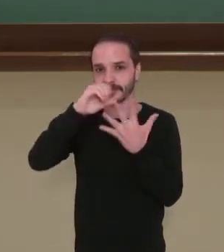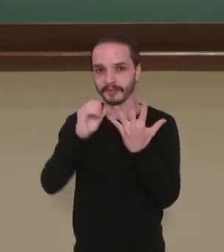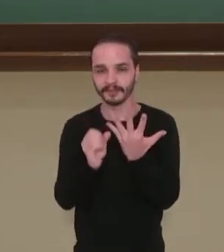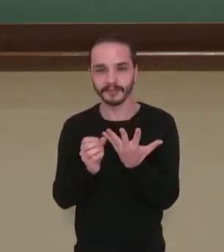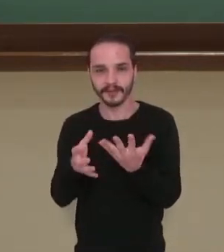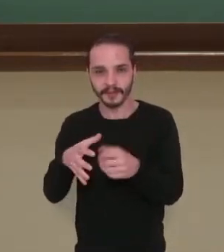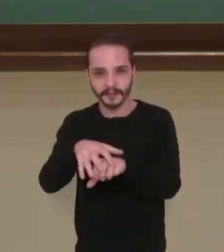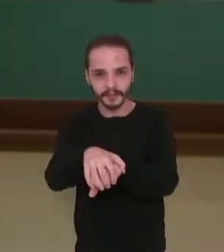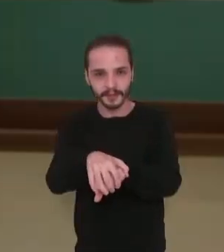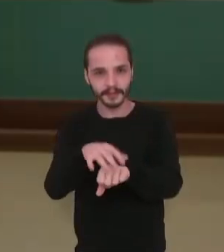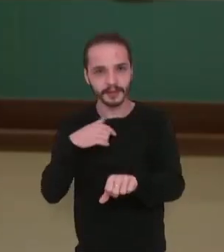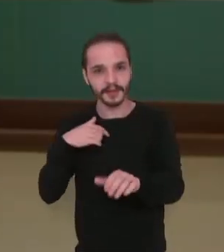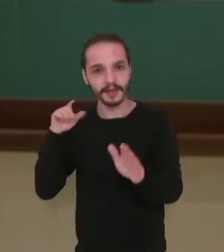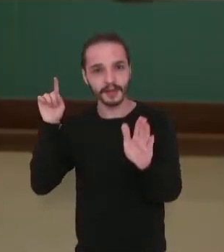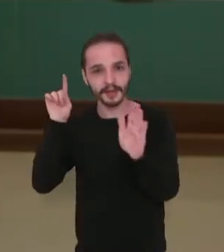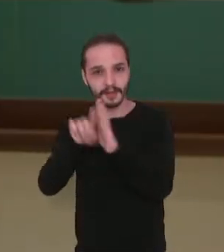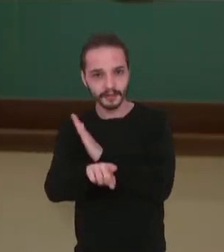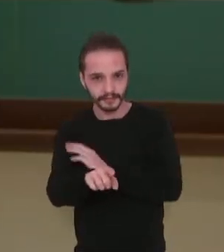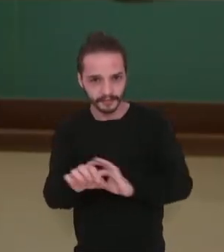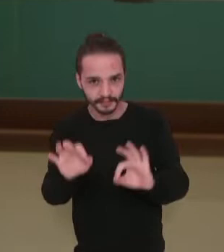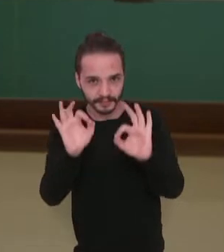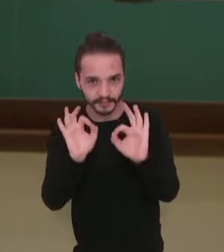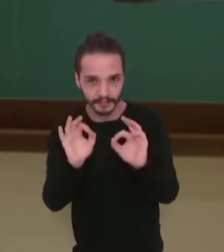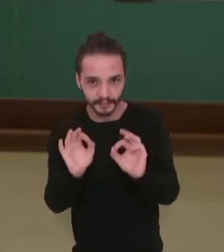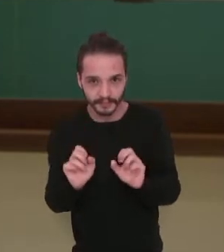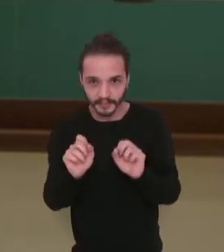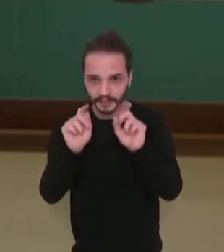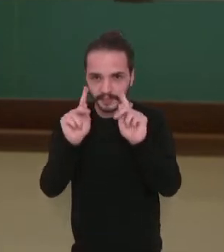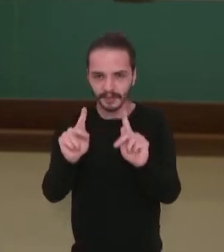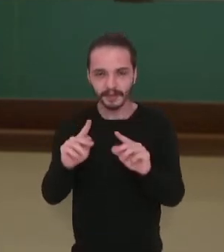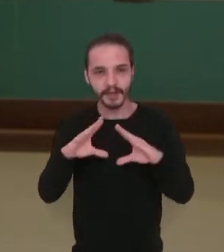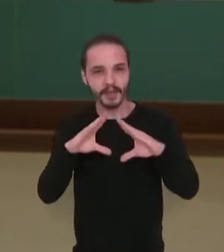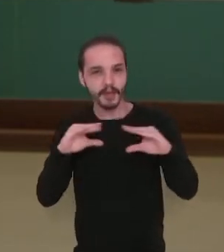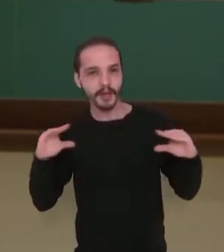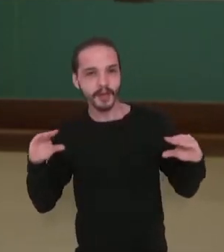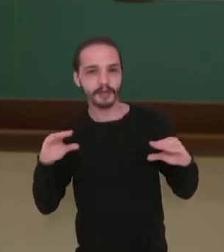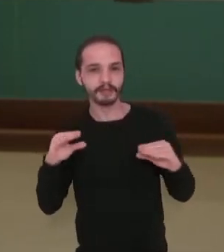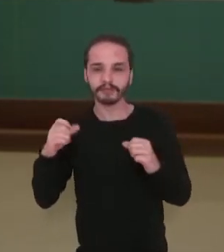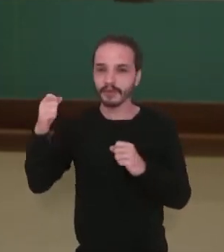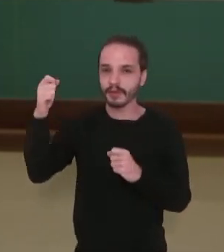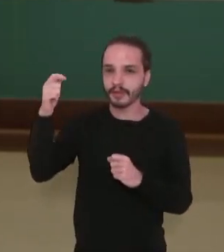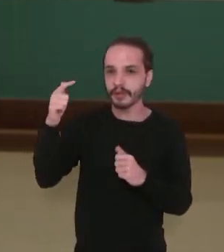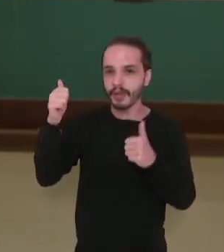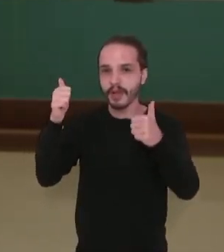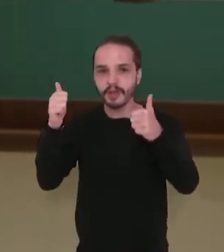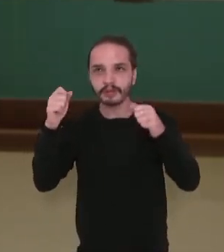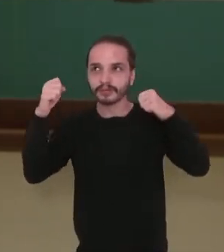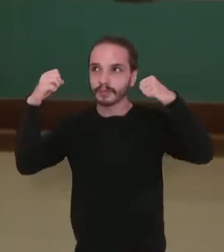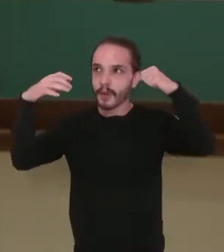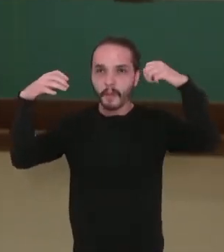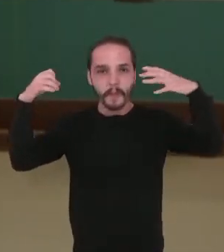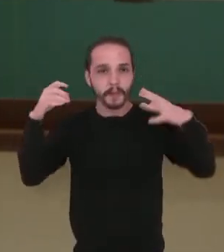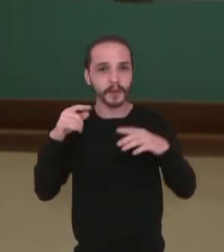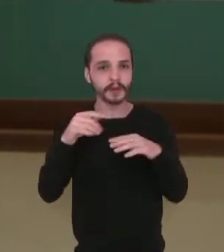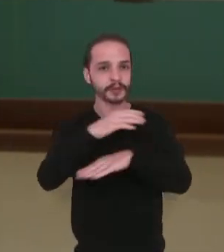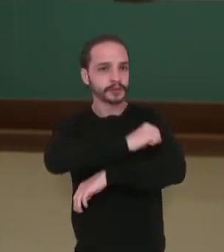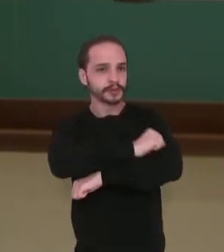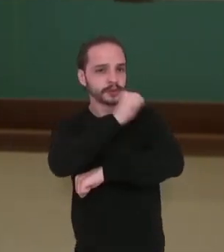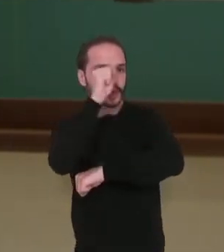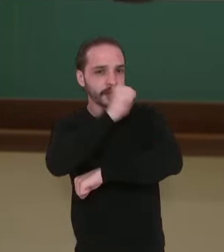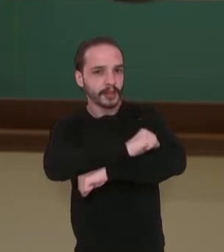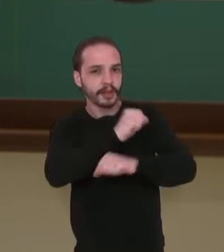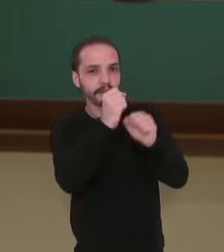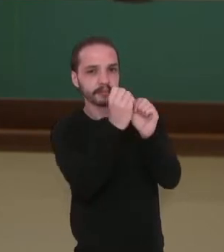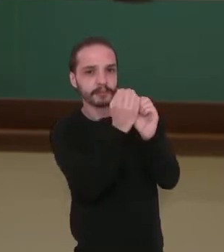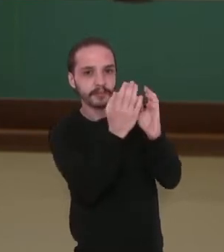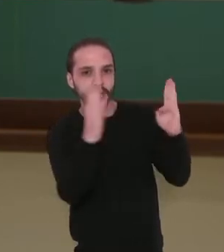perguntar para você, tá tudo ok aí? Está confortável? Luminosidade? As janelas estão abertas aí